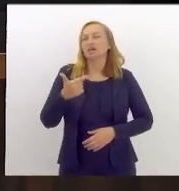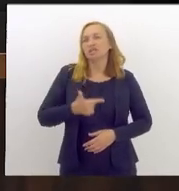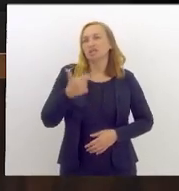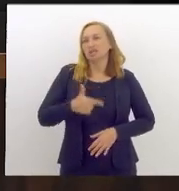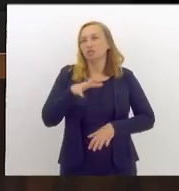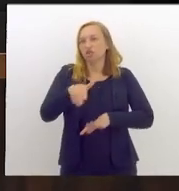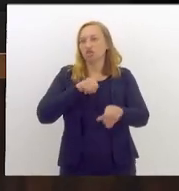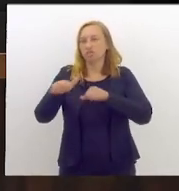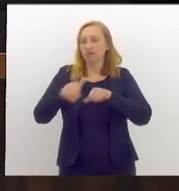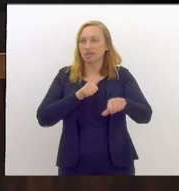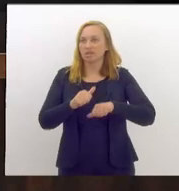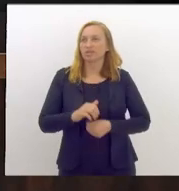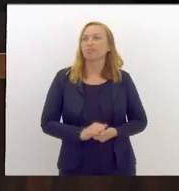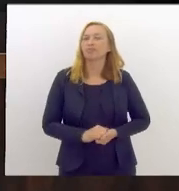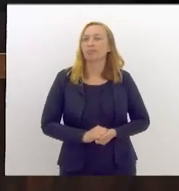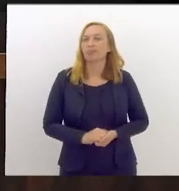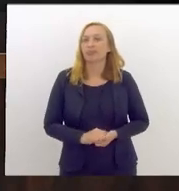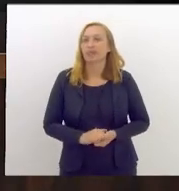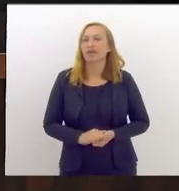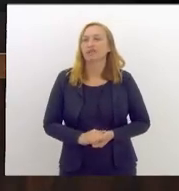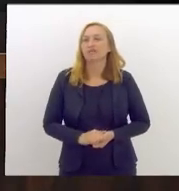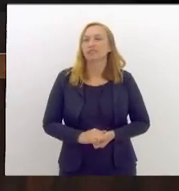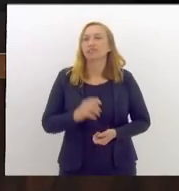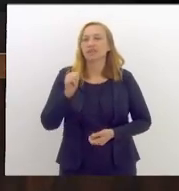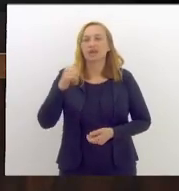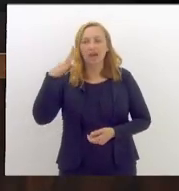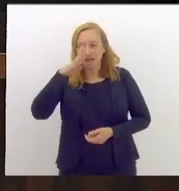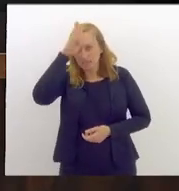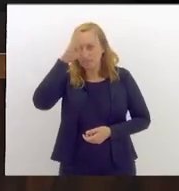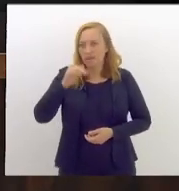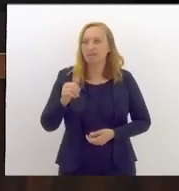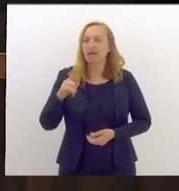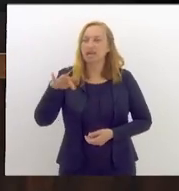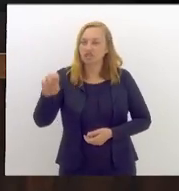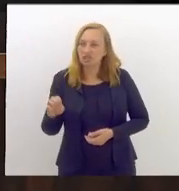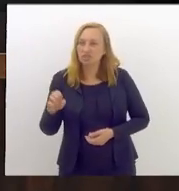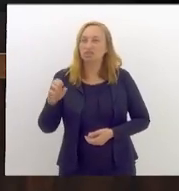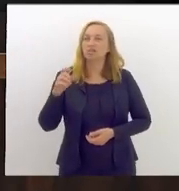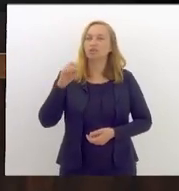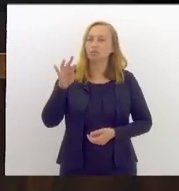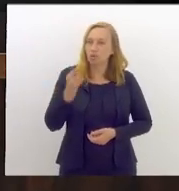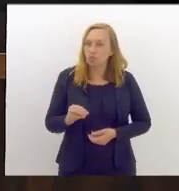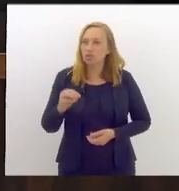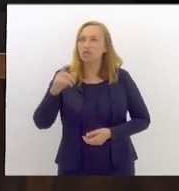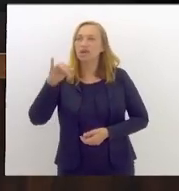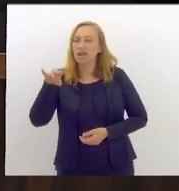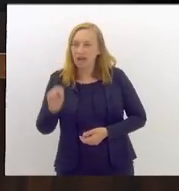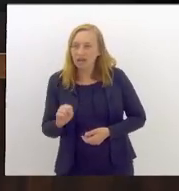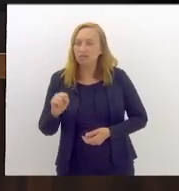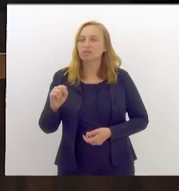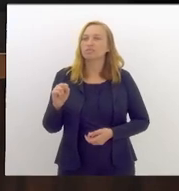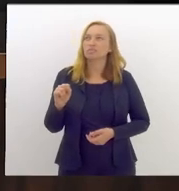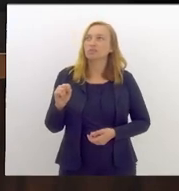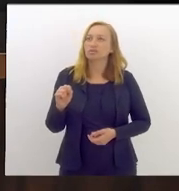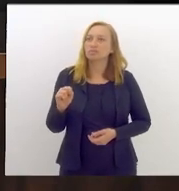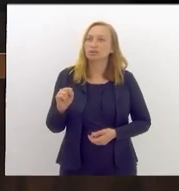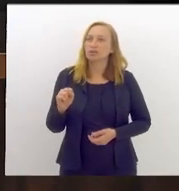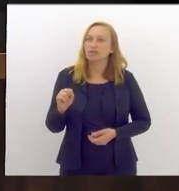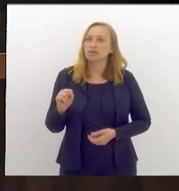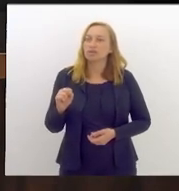proceder a segunda chamada Alana paz Alexandre Freitas Bruno dallari Carlos Macedo